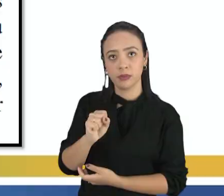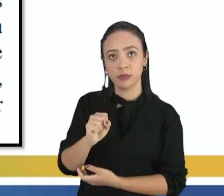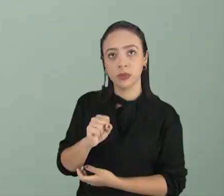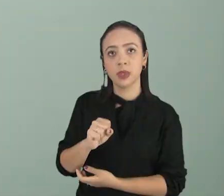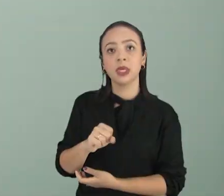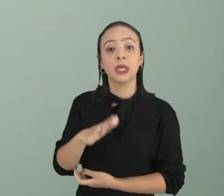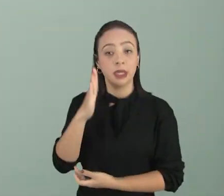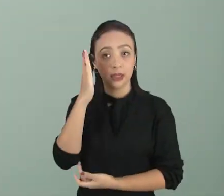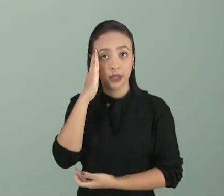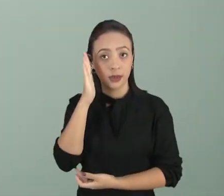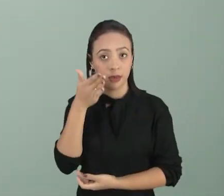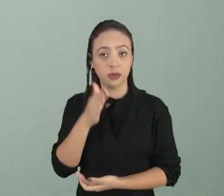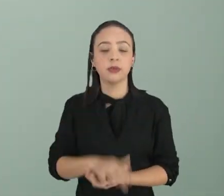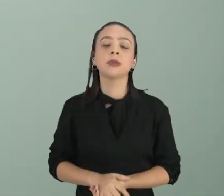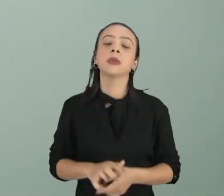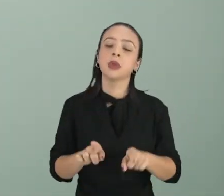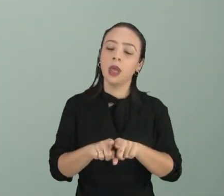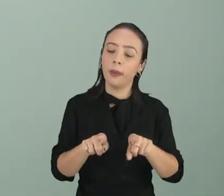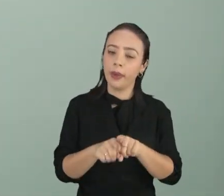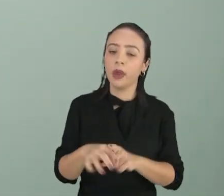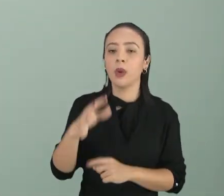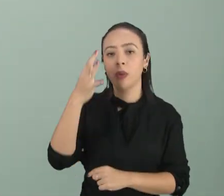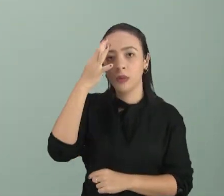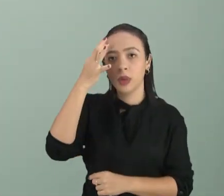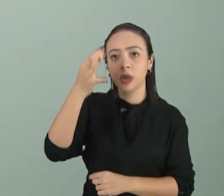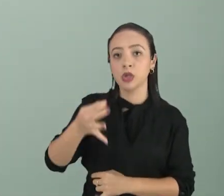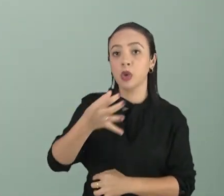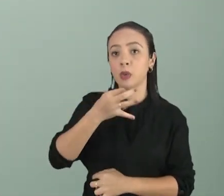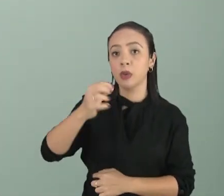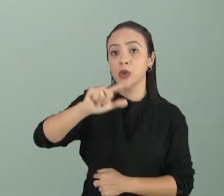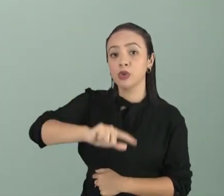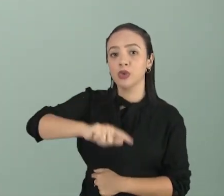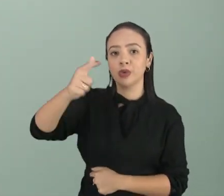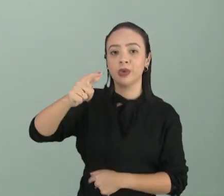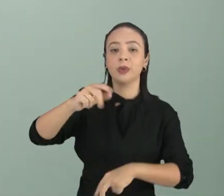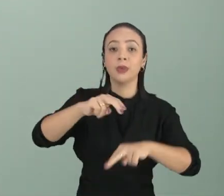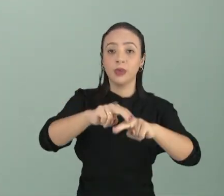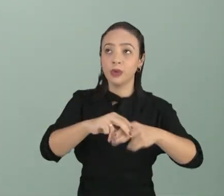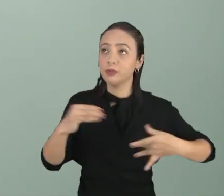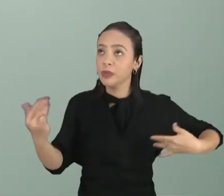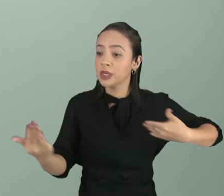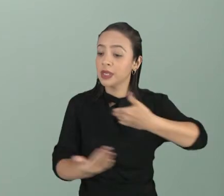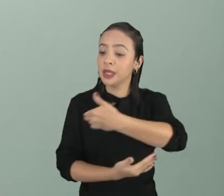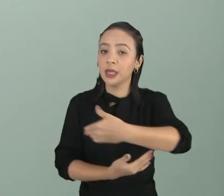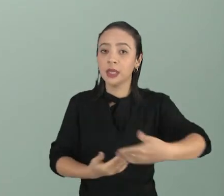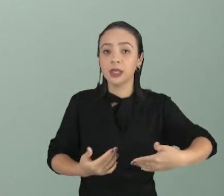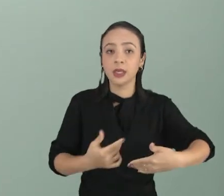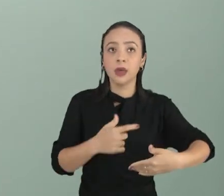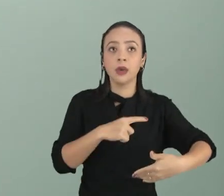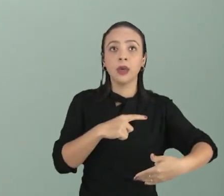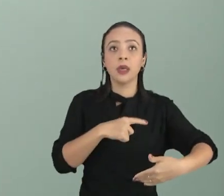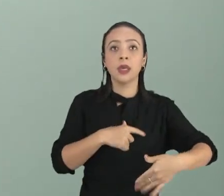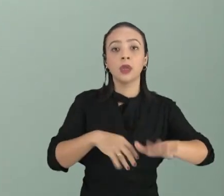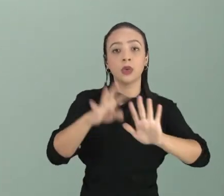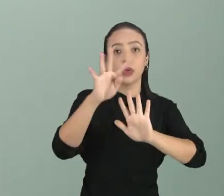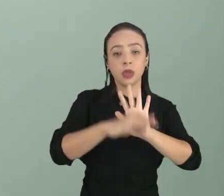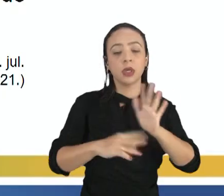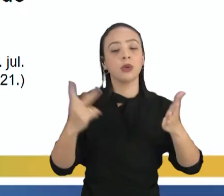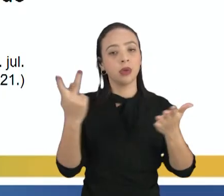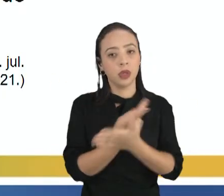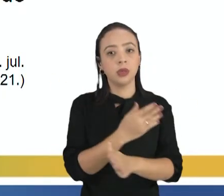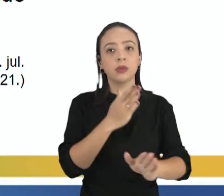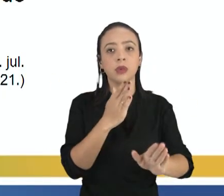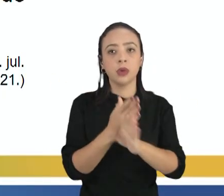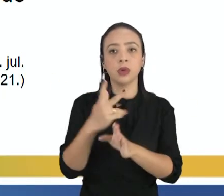você entende que é outra voz falando. Então, a mistura de vozes dentro de um texto se dá pela